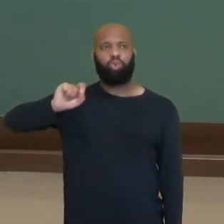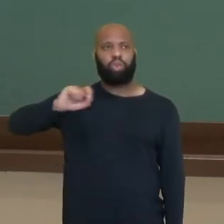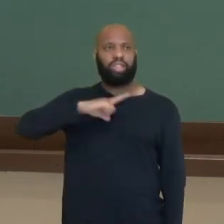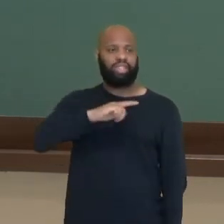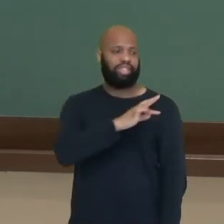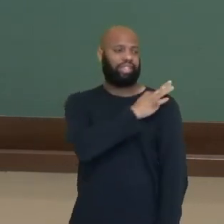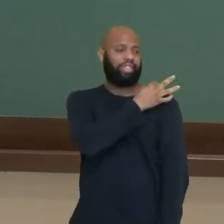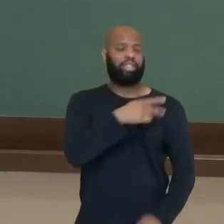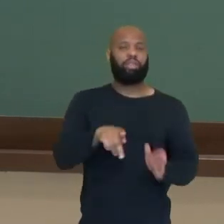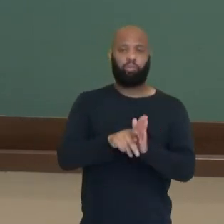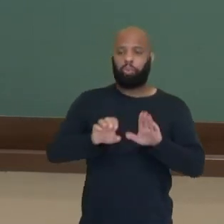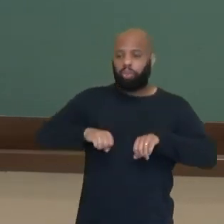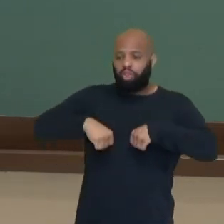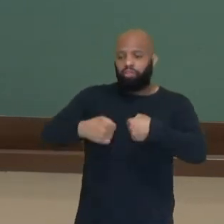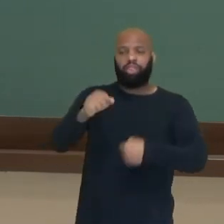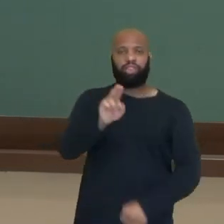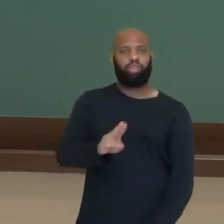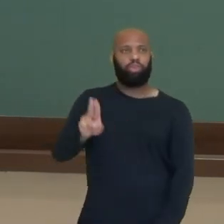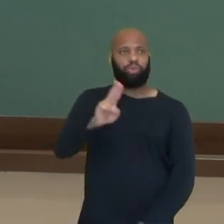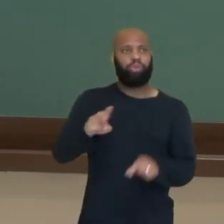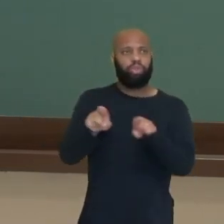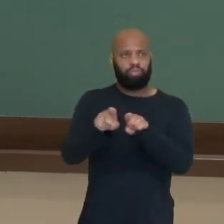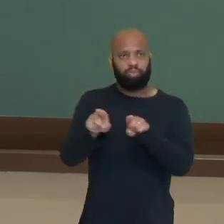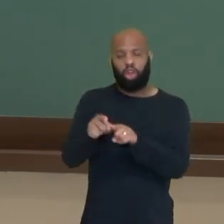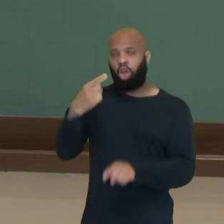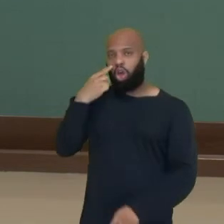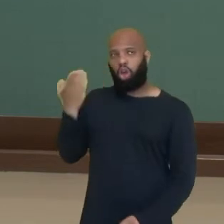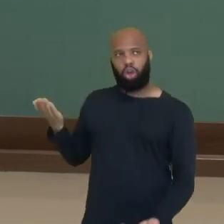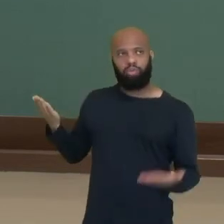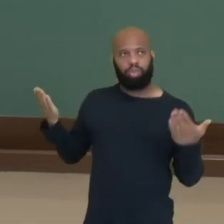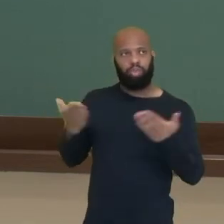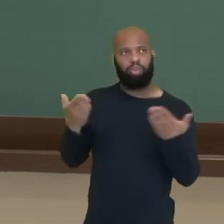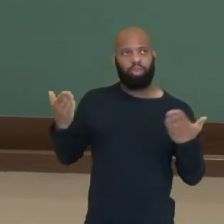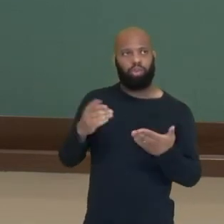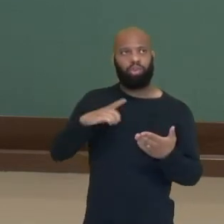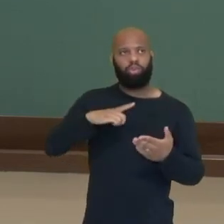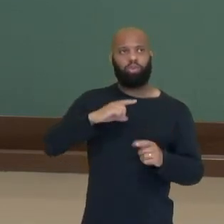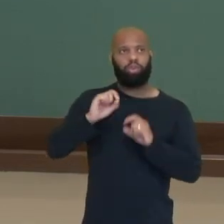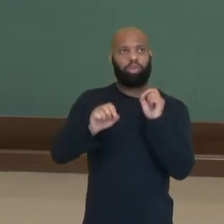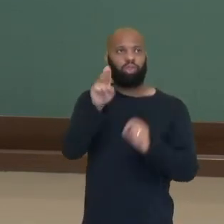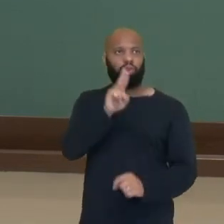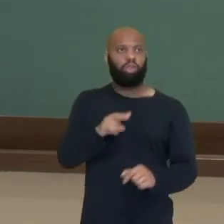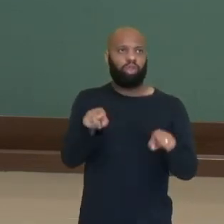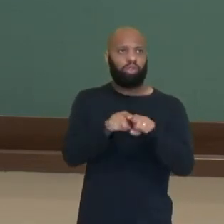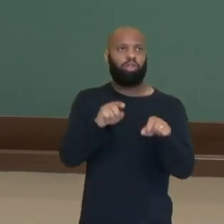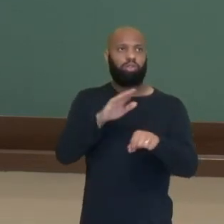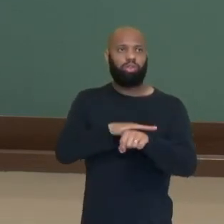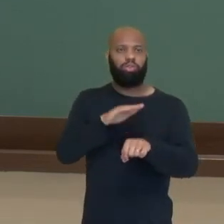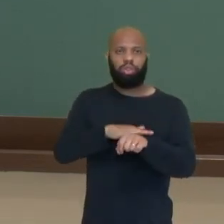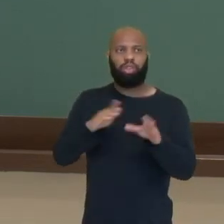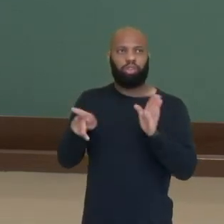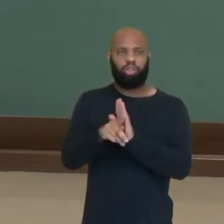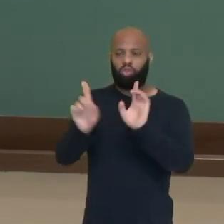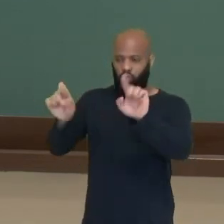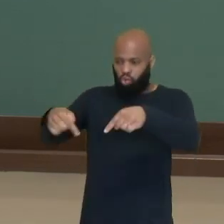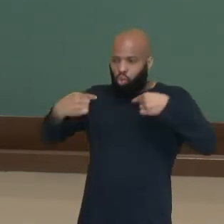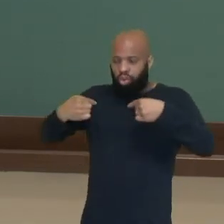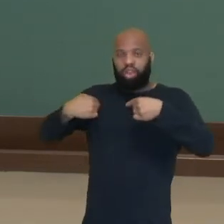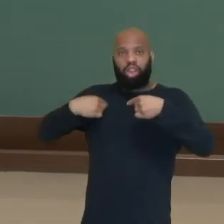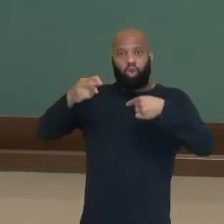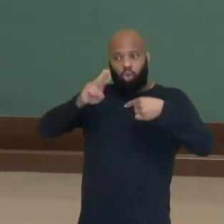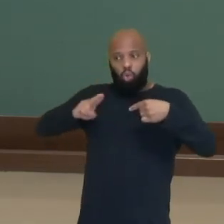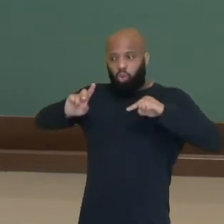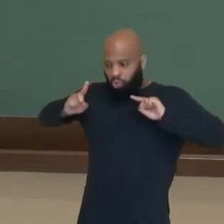técnica de defesa sendo empregada. Então, a lutadora ali se apropriando de um momento de ataque do adversário e